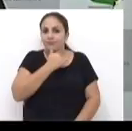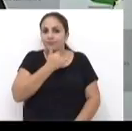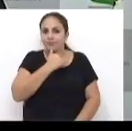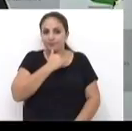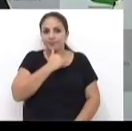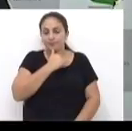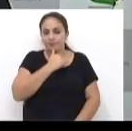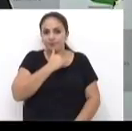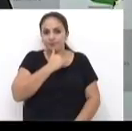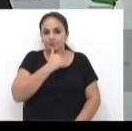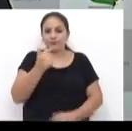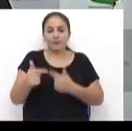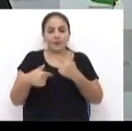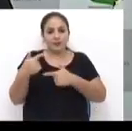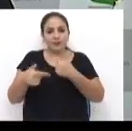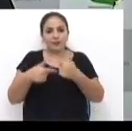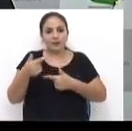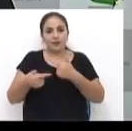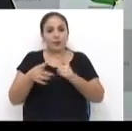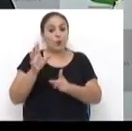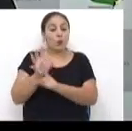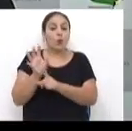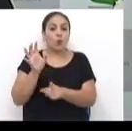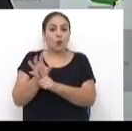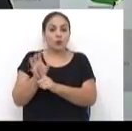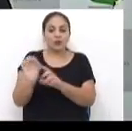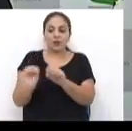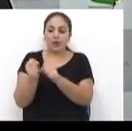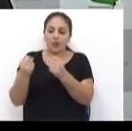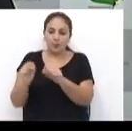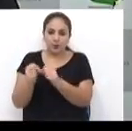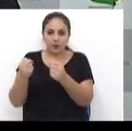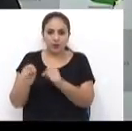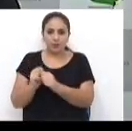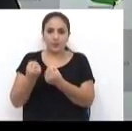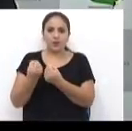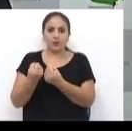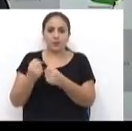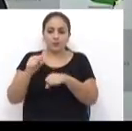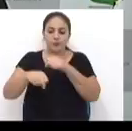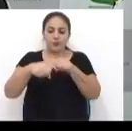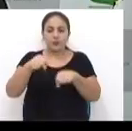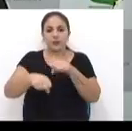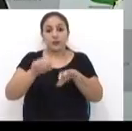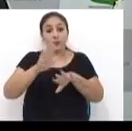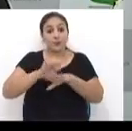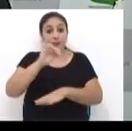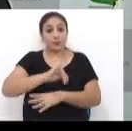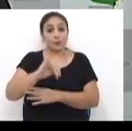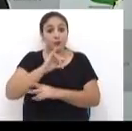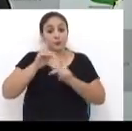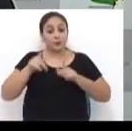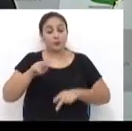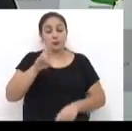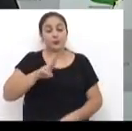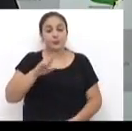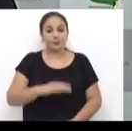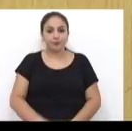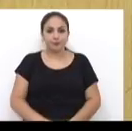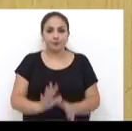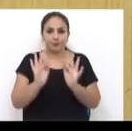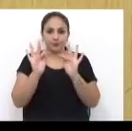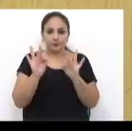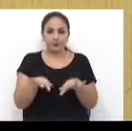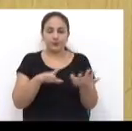que infelizmente veem trabalho no sentido contrário, ou seja, danificam algo que é extremamente importante para quem